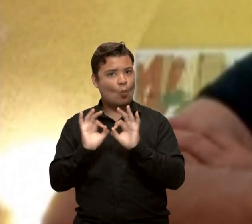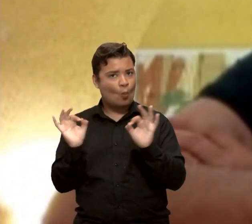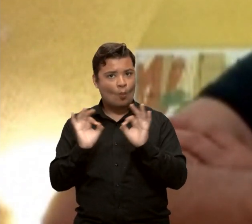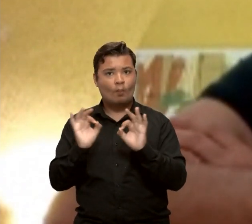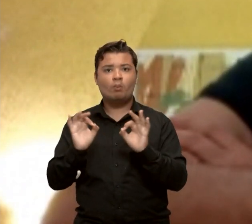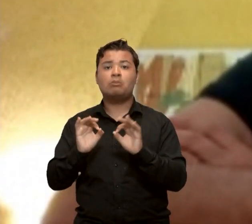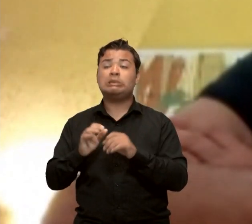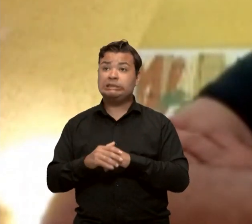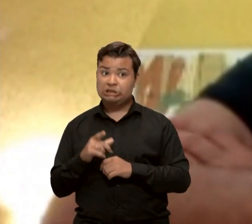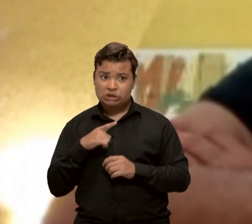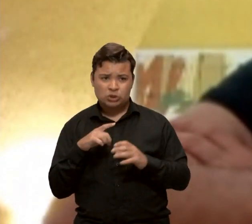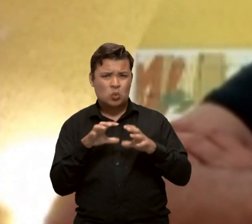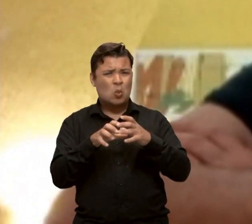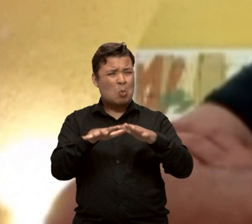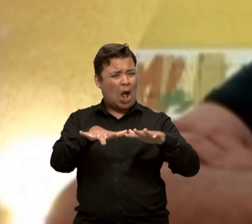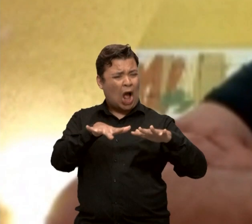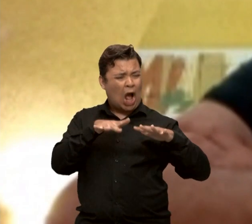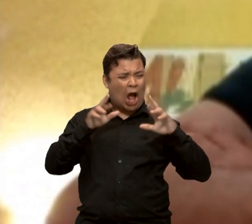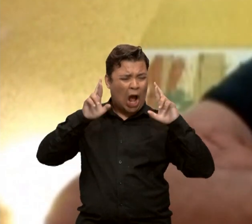grande torcida,